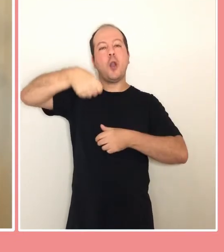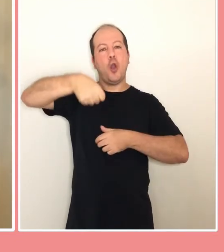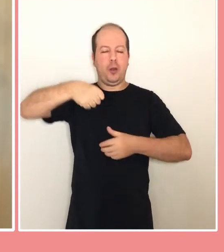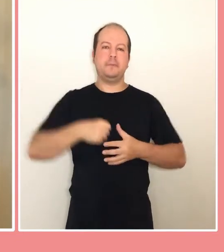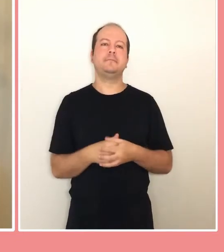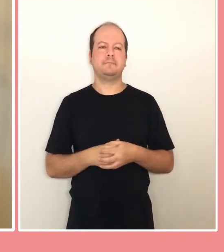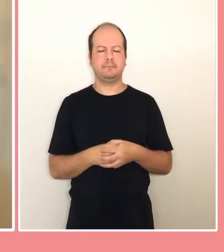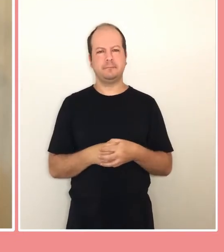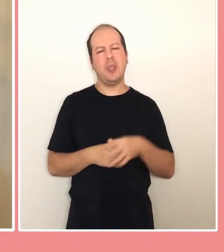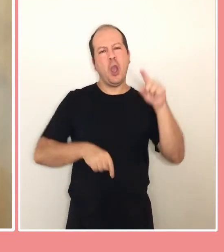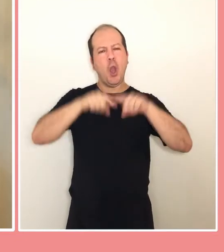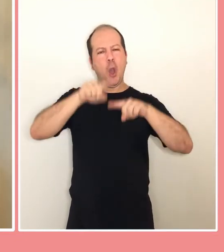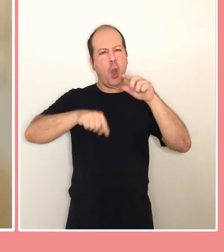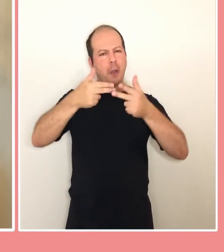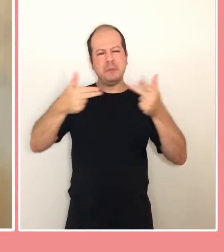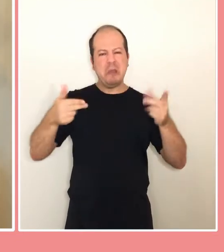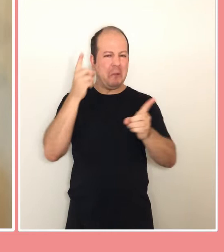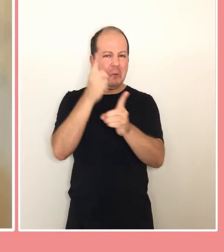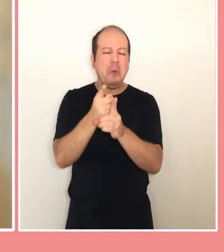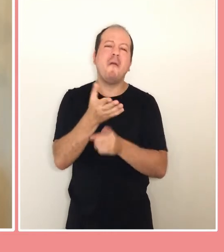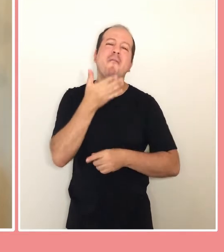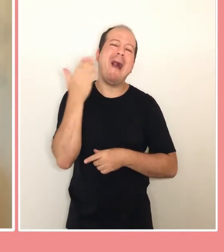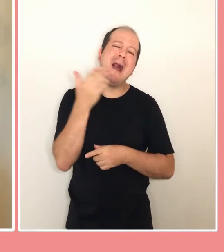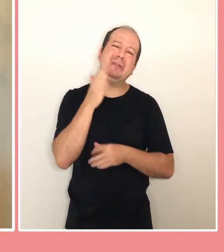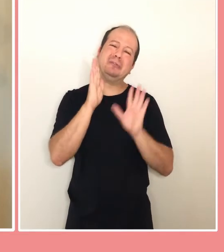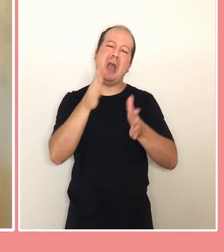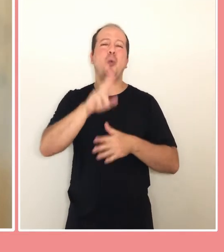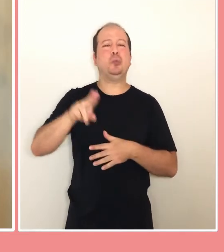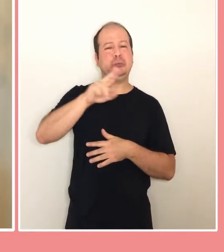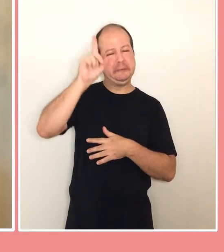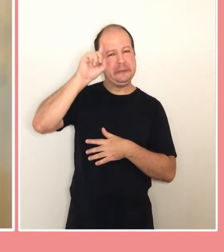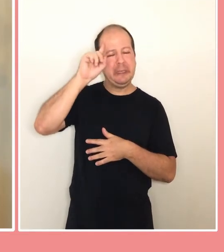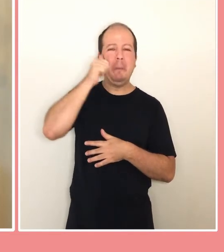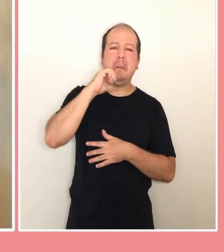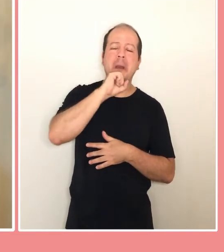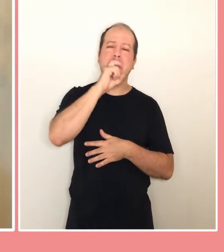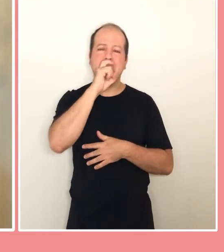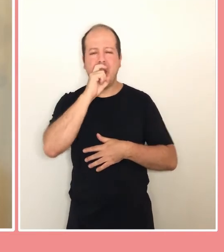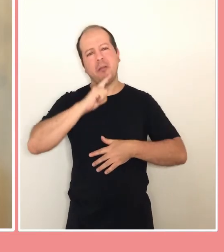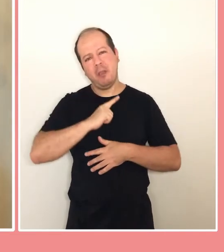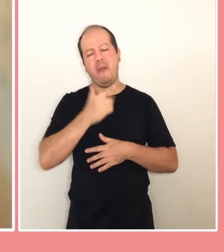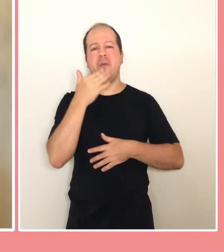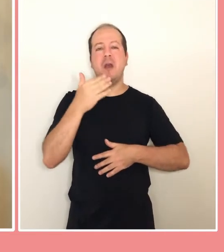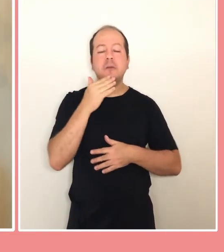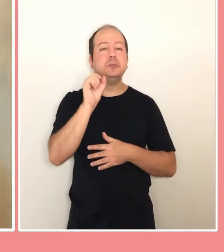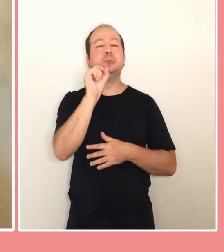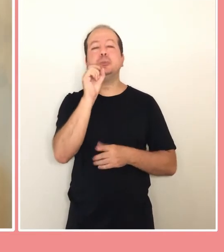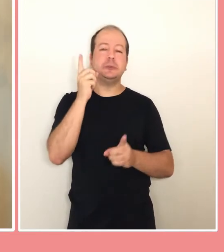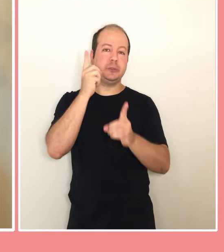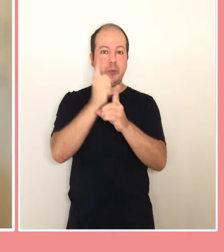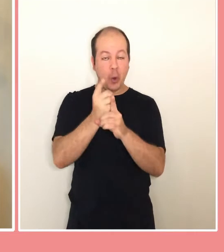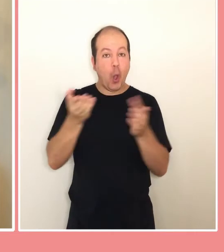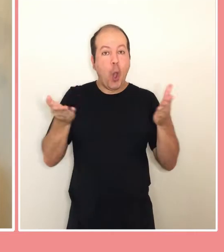são objetos que é encontrado facilmente no nosso cotidiano, podemos ter em casa. E, ao decorrer do encontro nosso